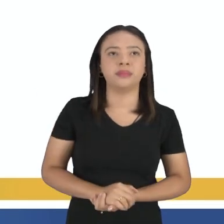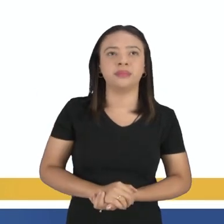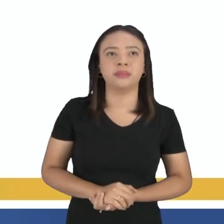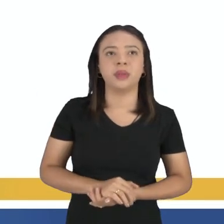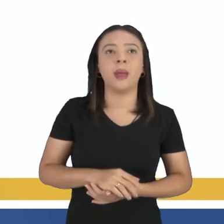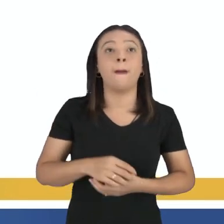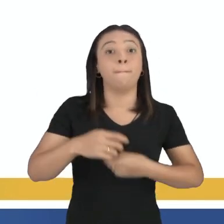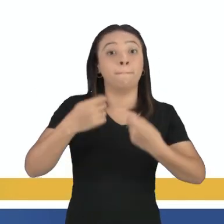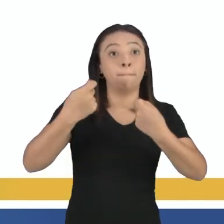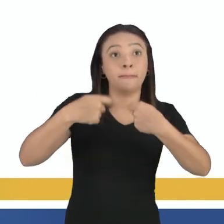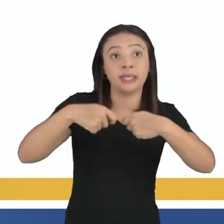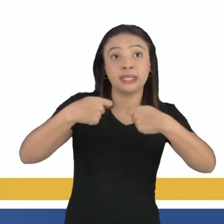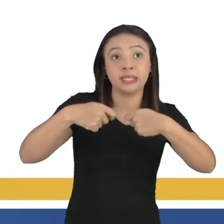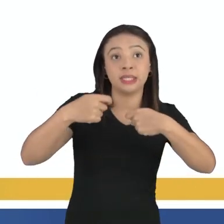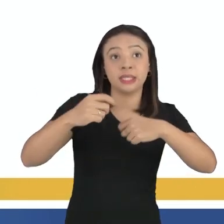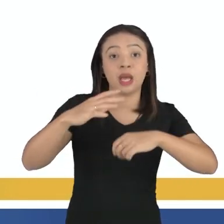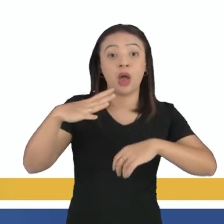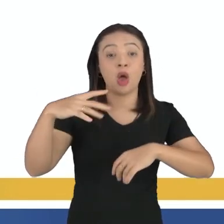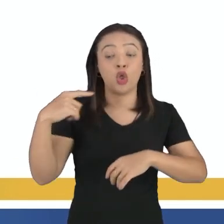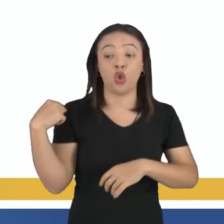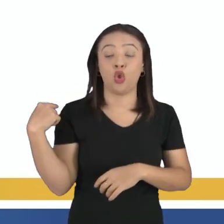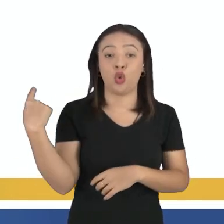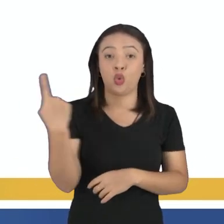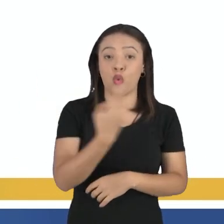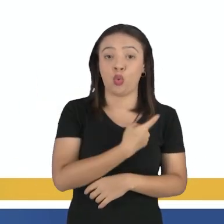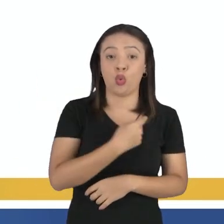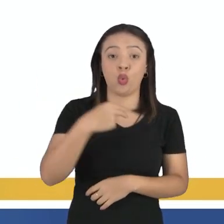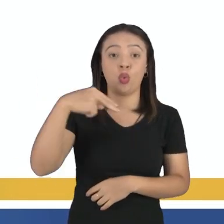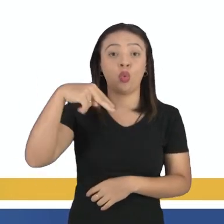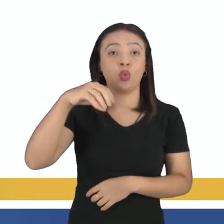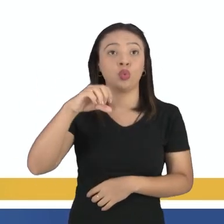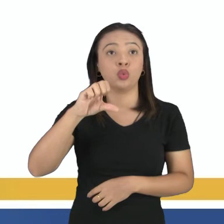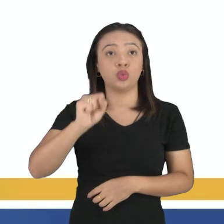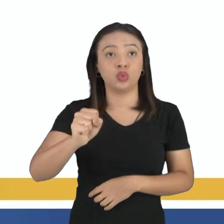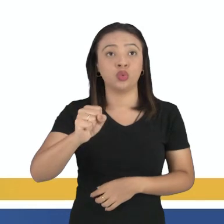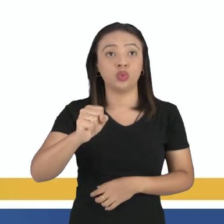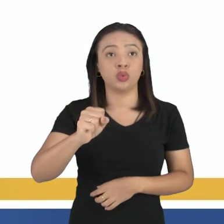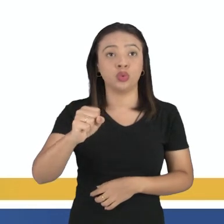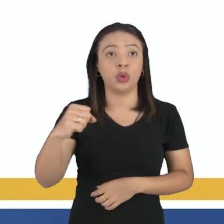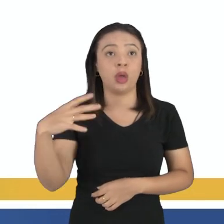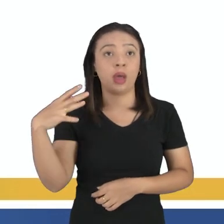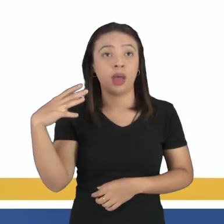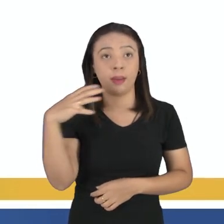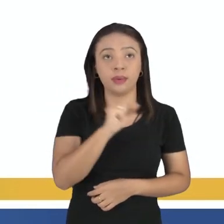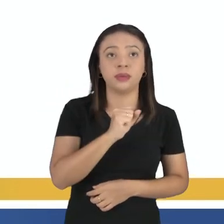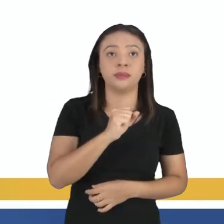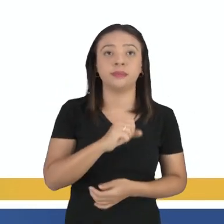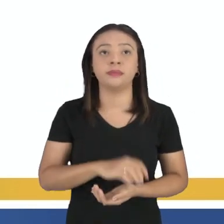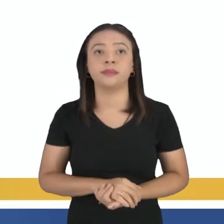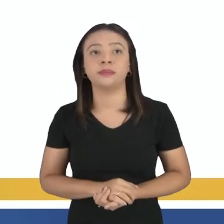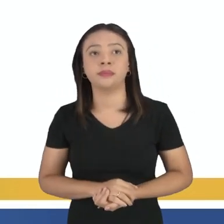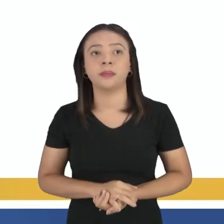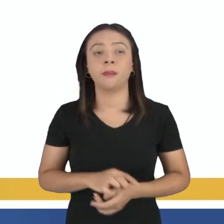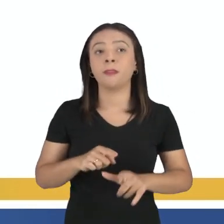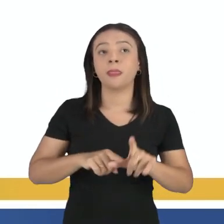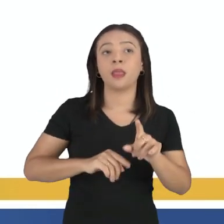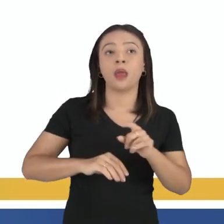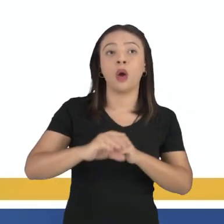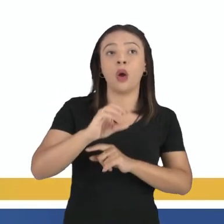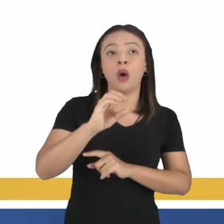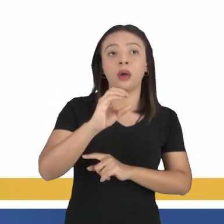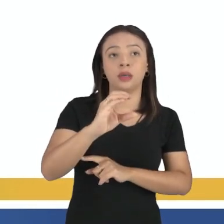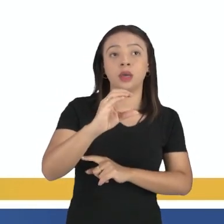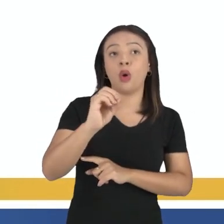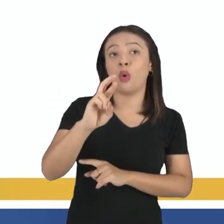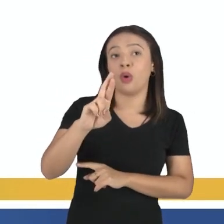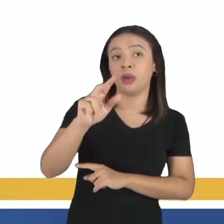apressar, pois o voo já está quase partindo. Ora tens uma opinião, ora outra. Ora tens uma